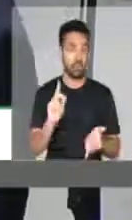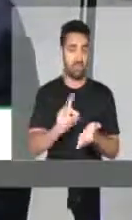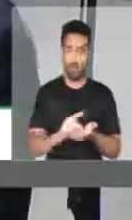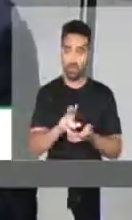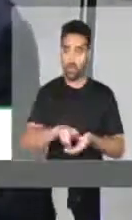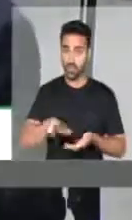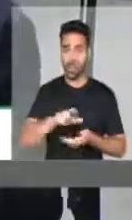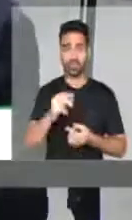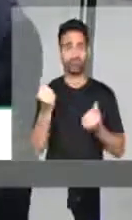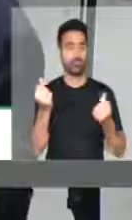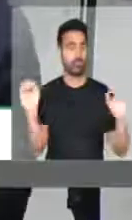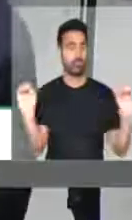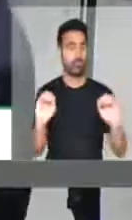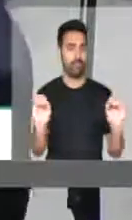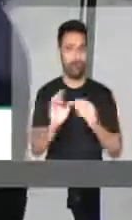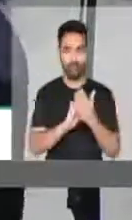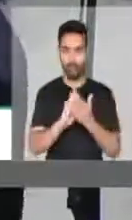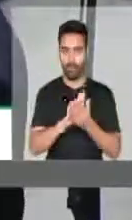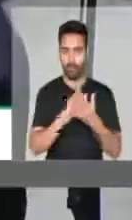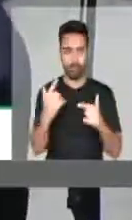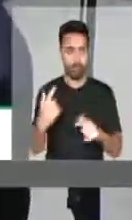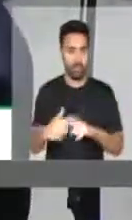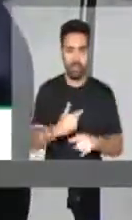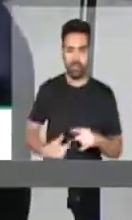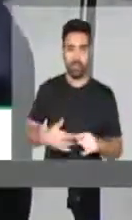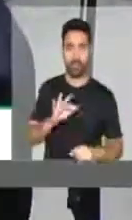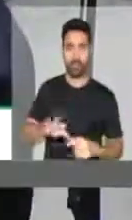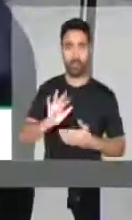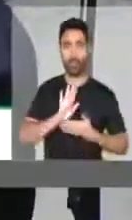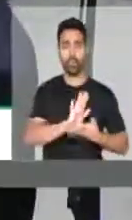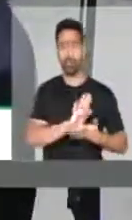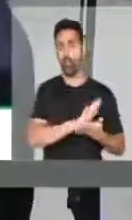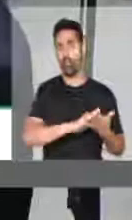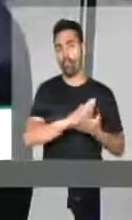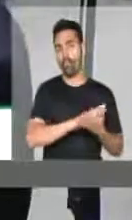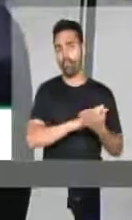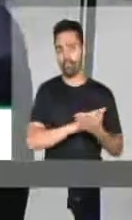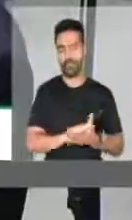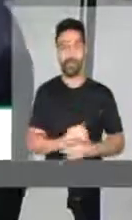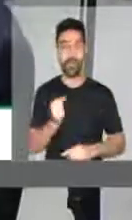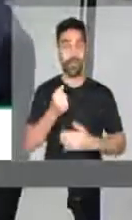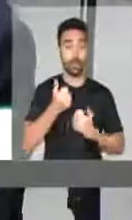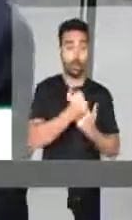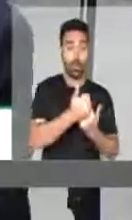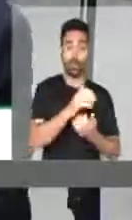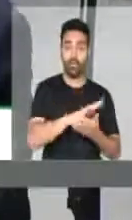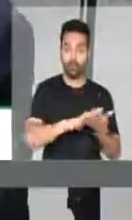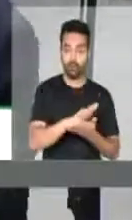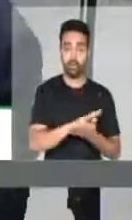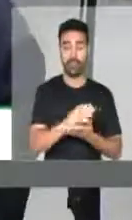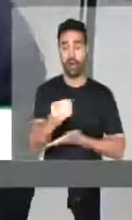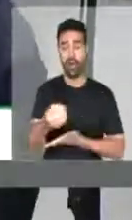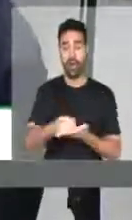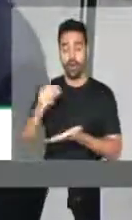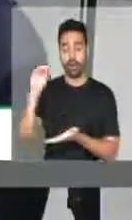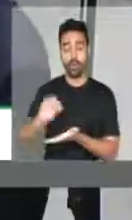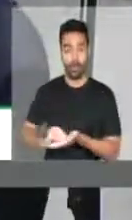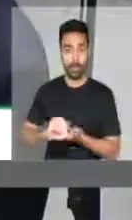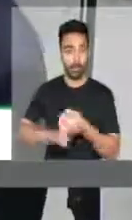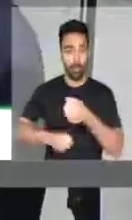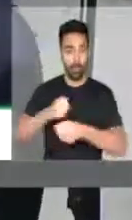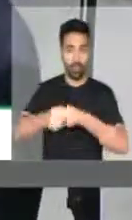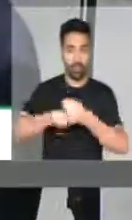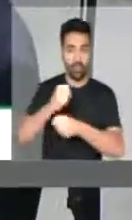usado, porque não tem ajuda nenhuma do governo federal. E o governo cortou no orçamento da União para o ano que